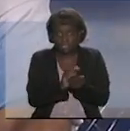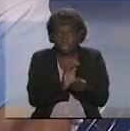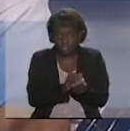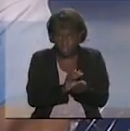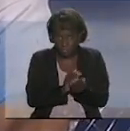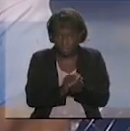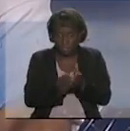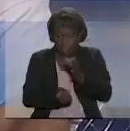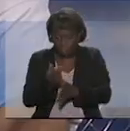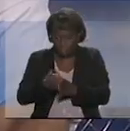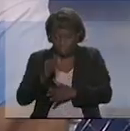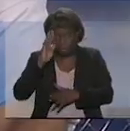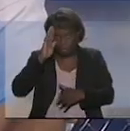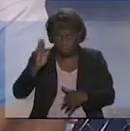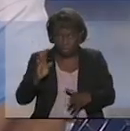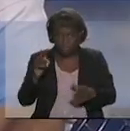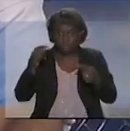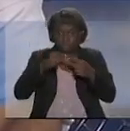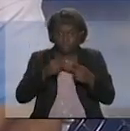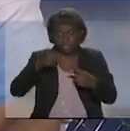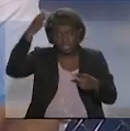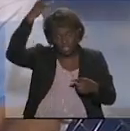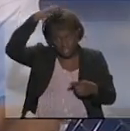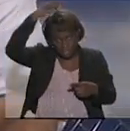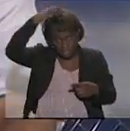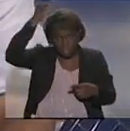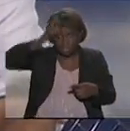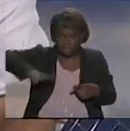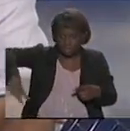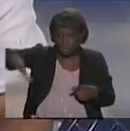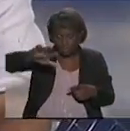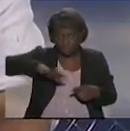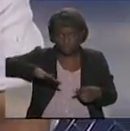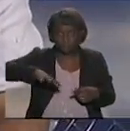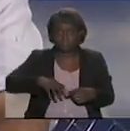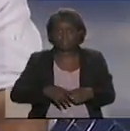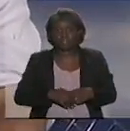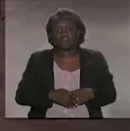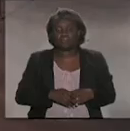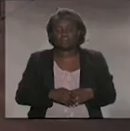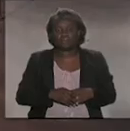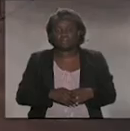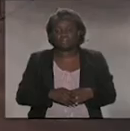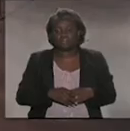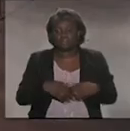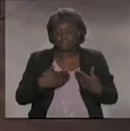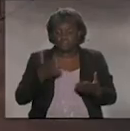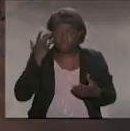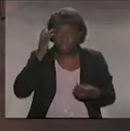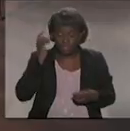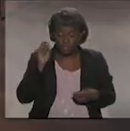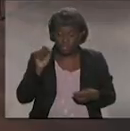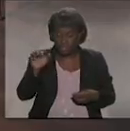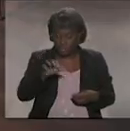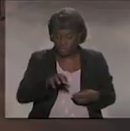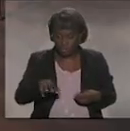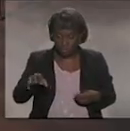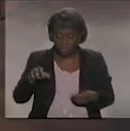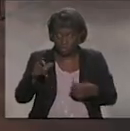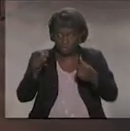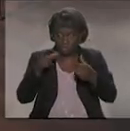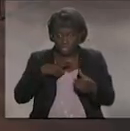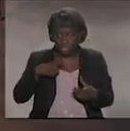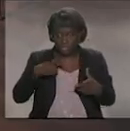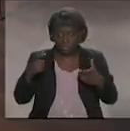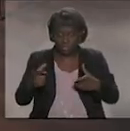moluscos. Aí é relacionado à região de Angra, da região dos lagos. Eu acho que nessas áreas